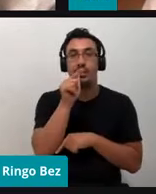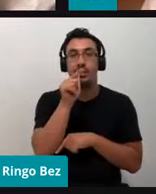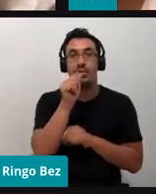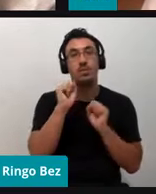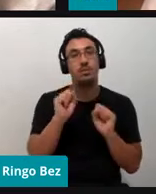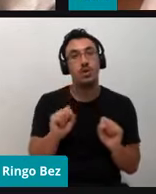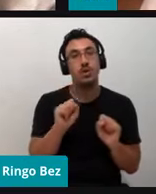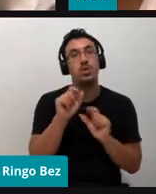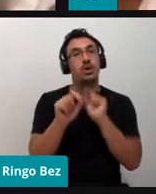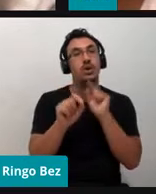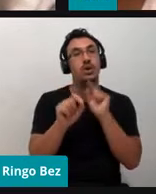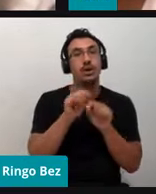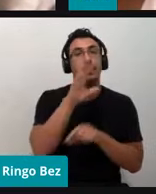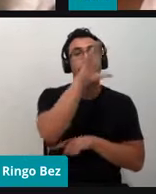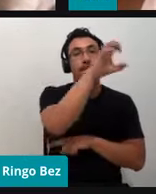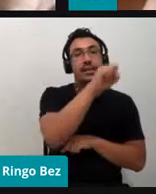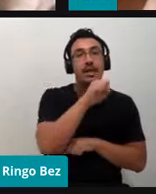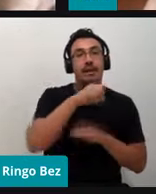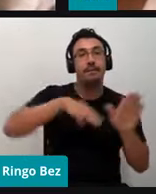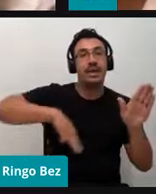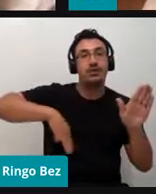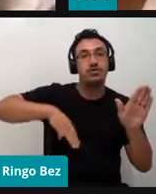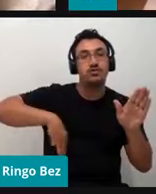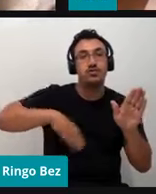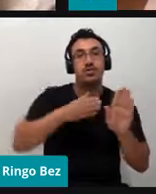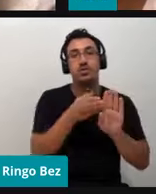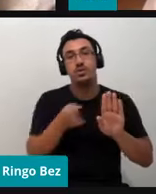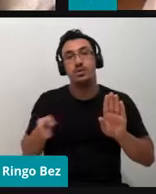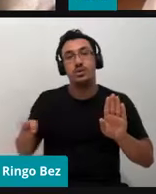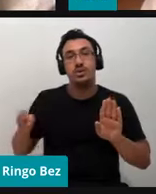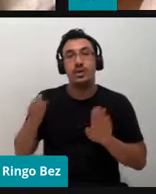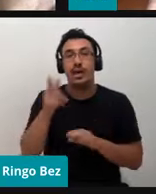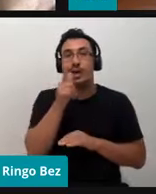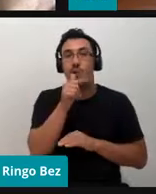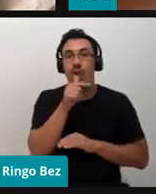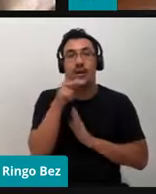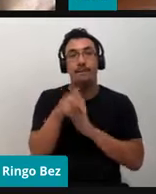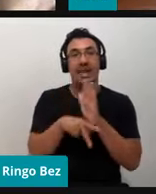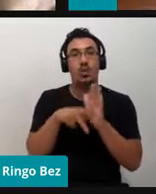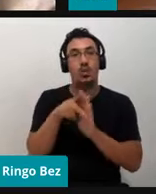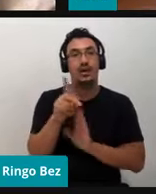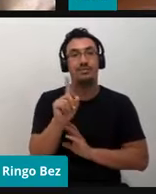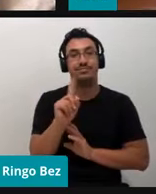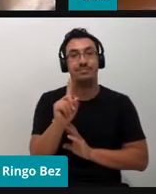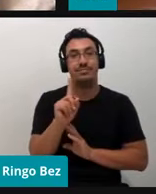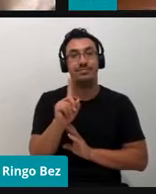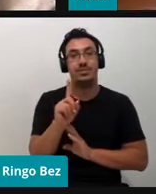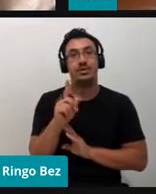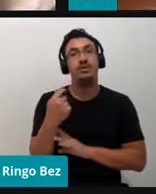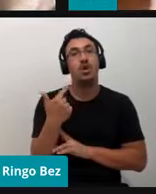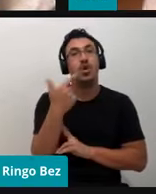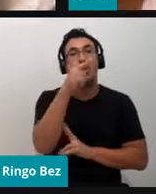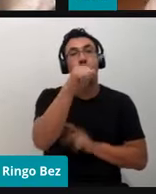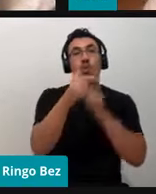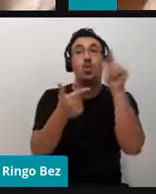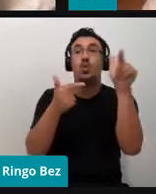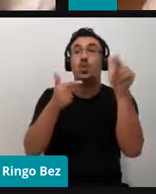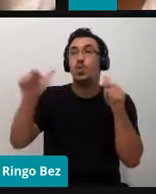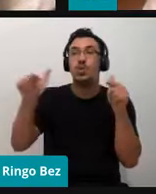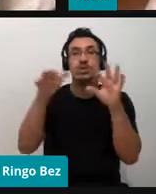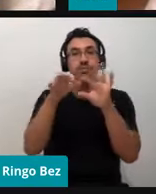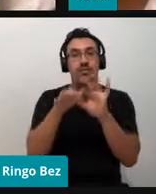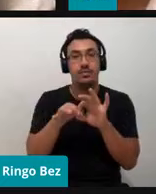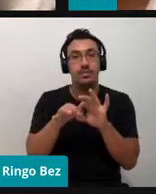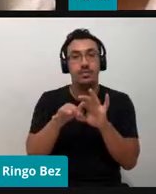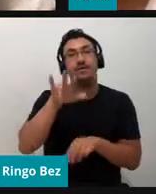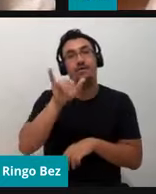água do aquífero de Matinhos, é possível pegar. Agora, Paranaguá não, ela vai ter que avançar para outros lugares que possivelmente vão chegar no